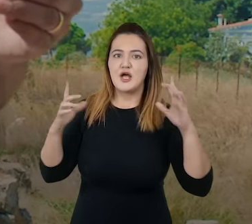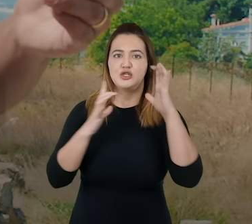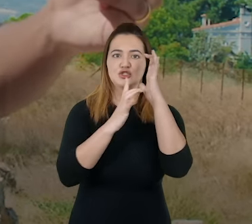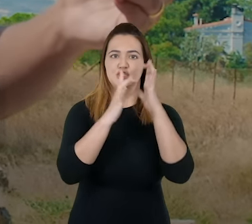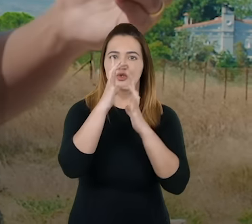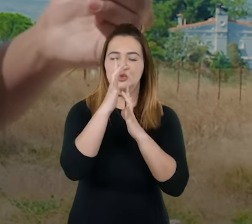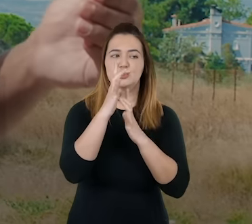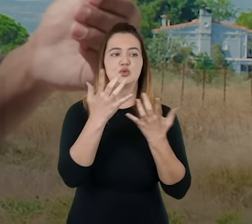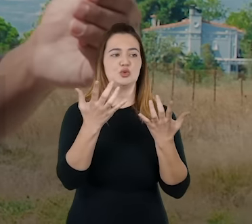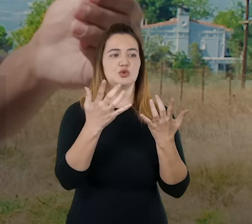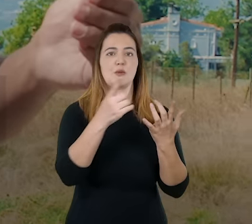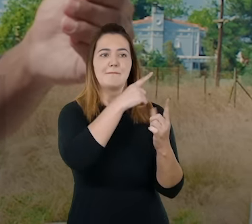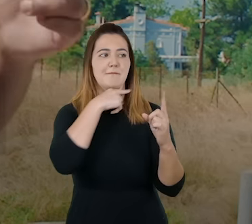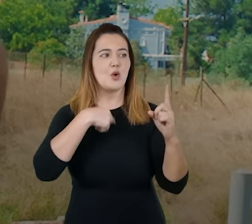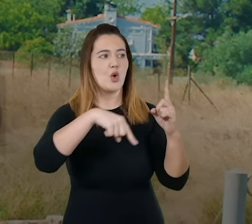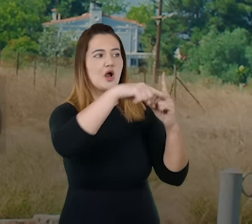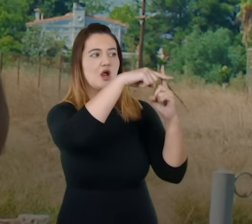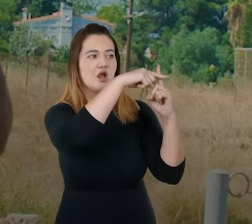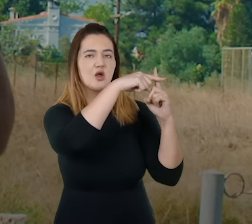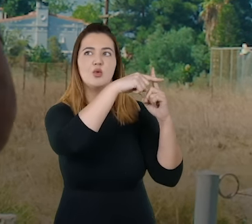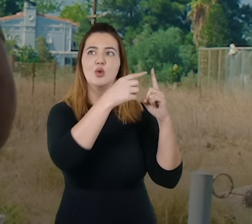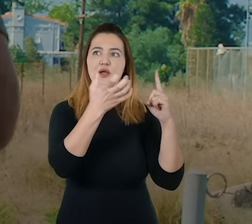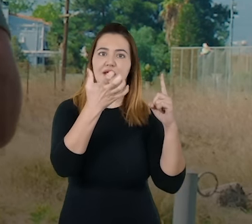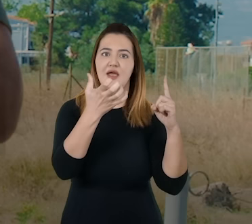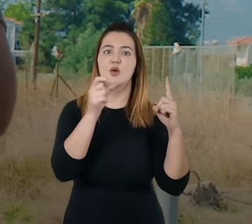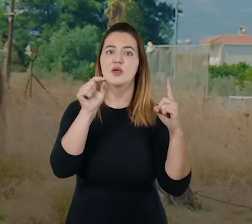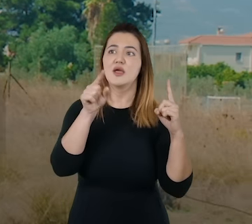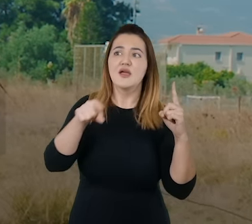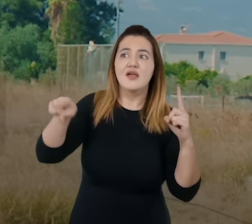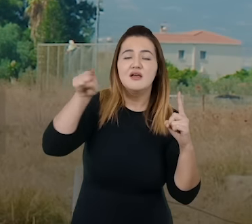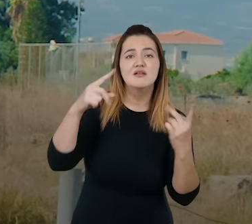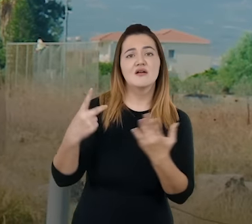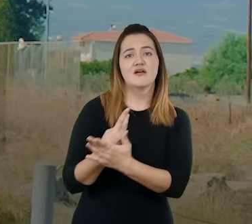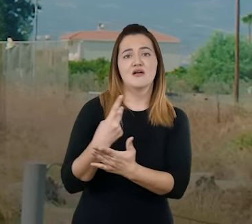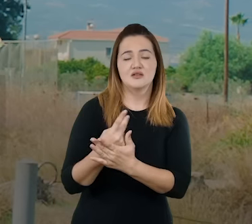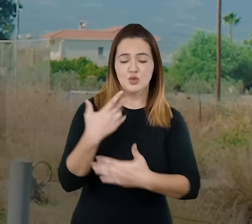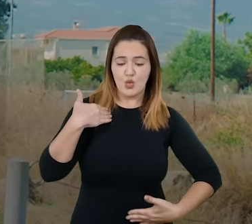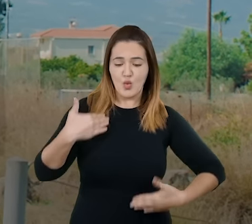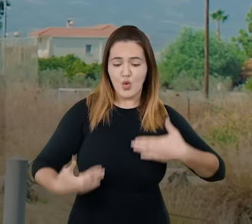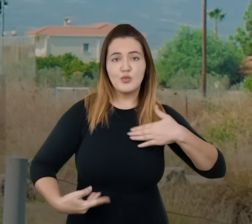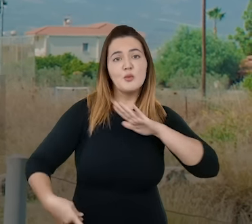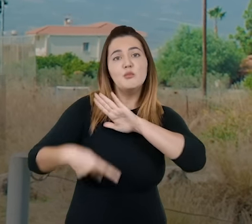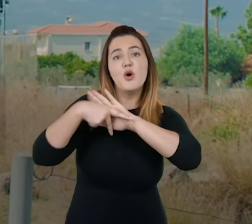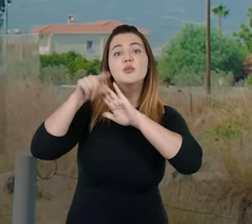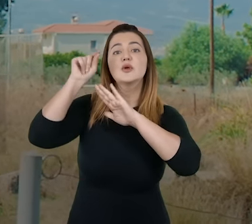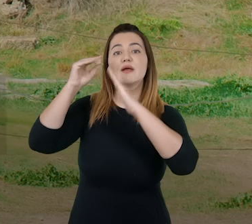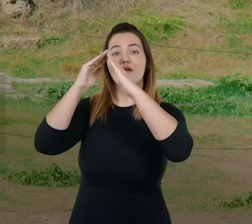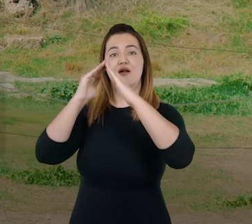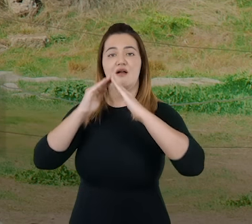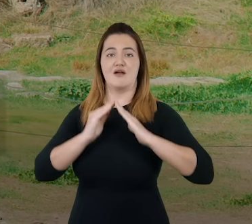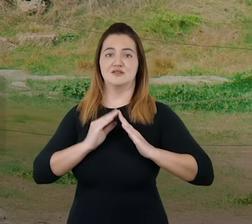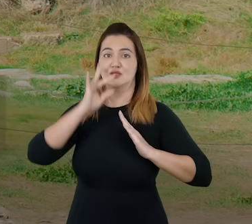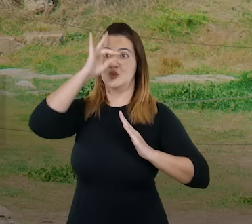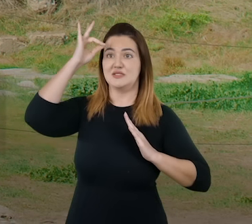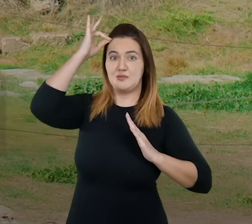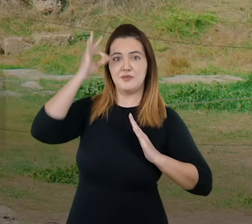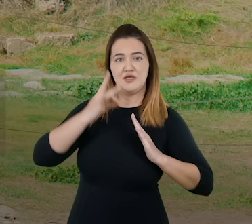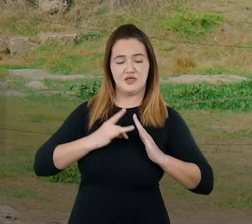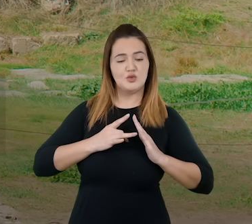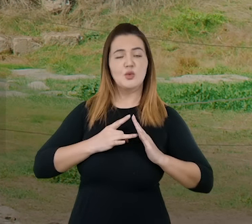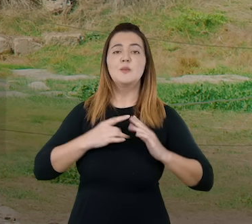pelos pecados de todos e que queria que o nosso corpo fosse tratado como o templo do Espírito Santo, livre de